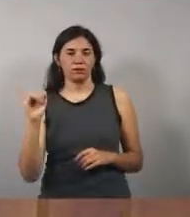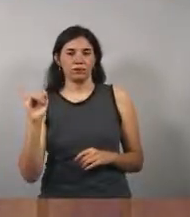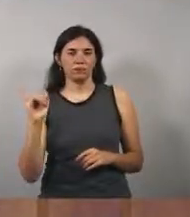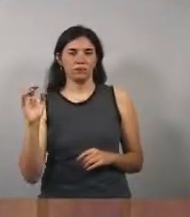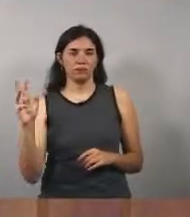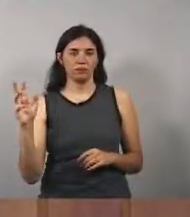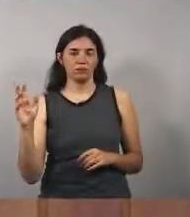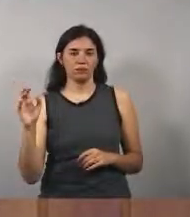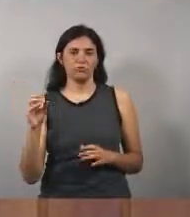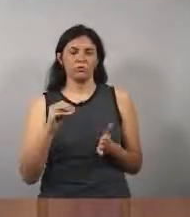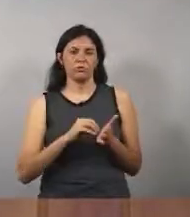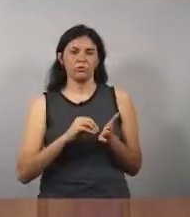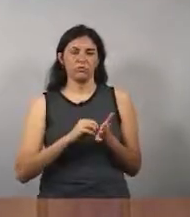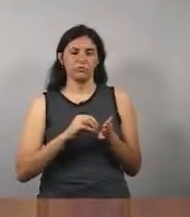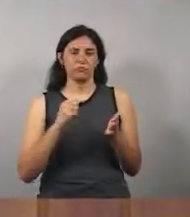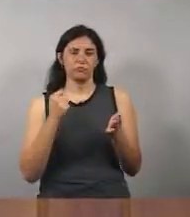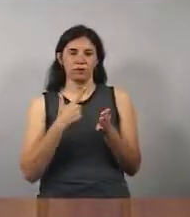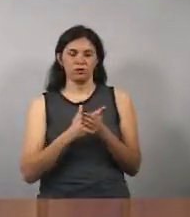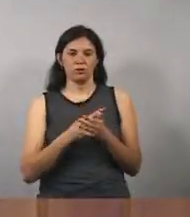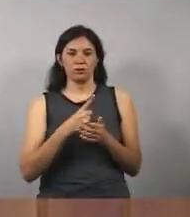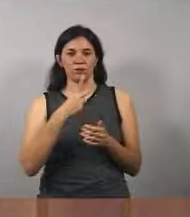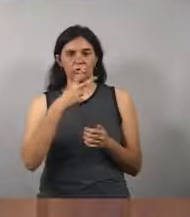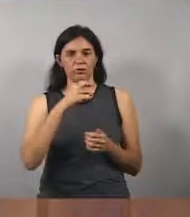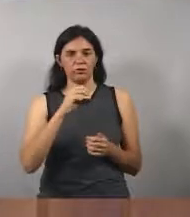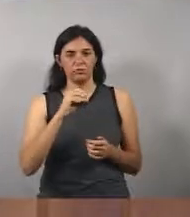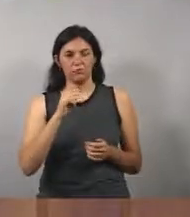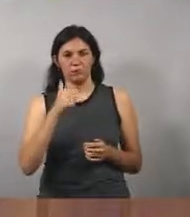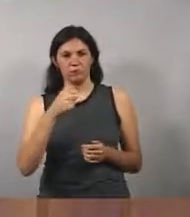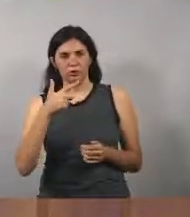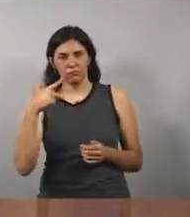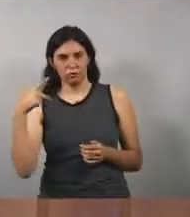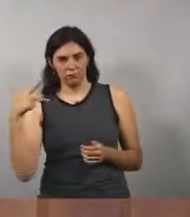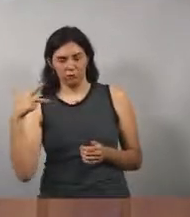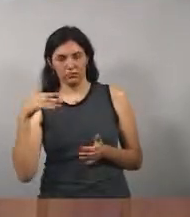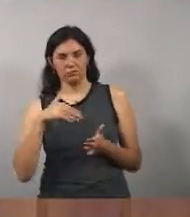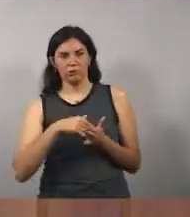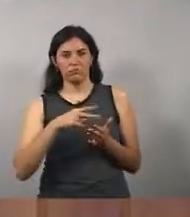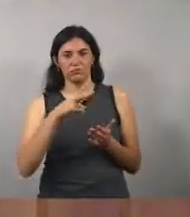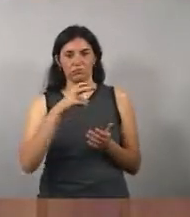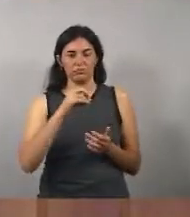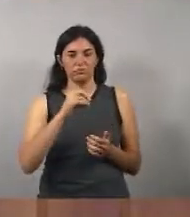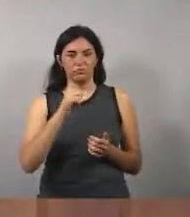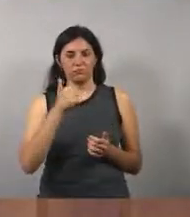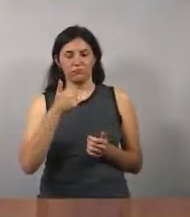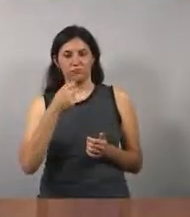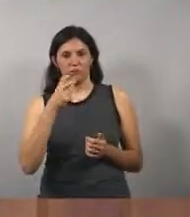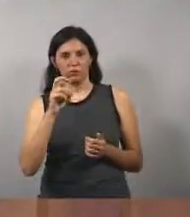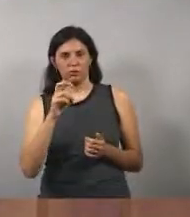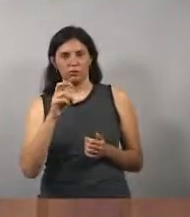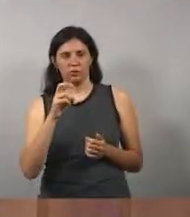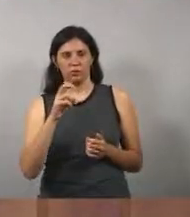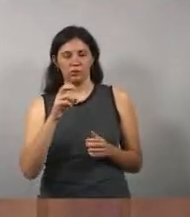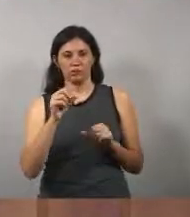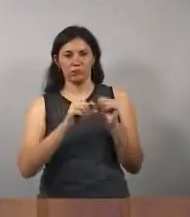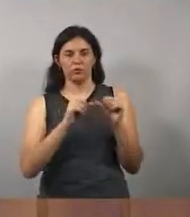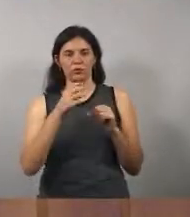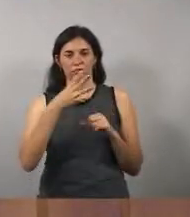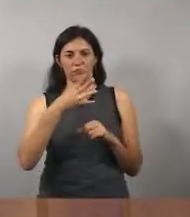R$14.705.321,40 de resto a pagar. De 2013 até 2015 passou para